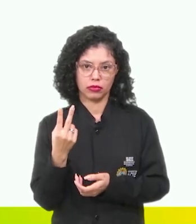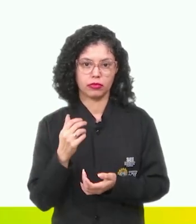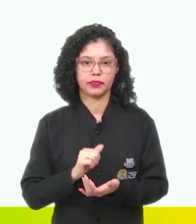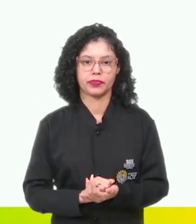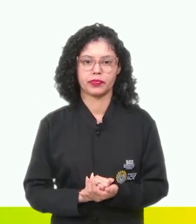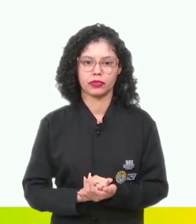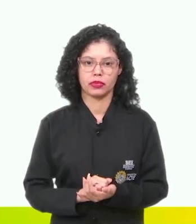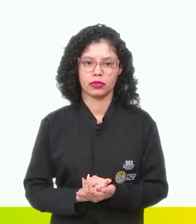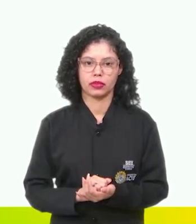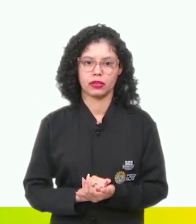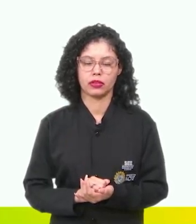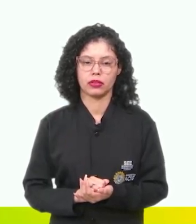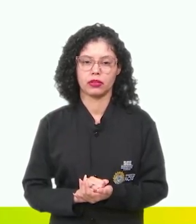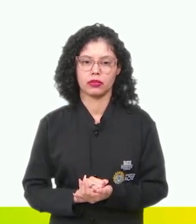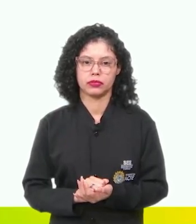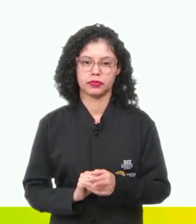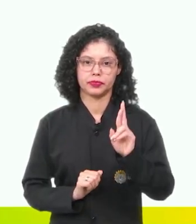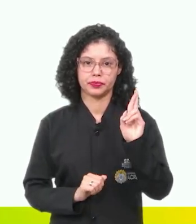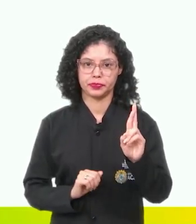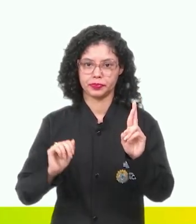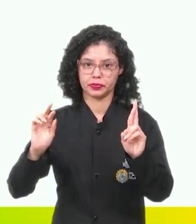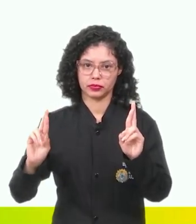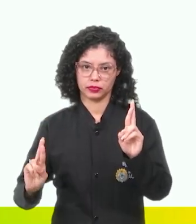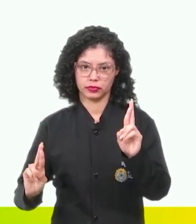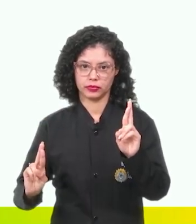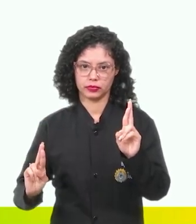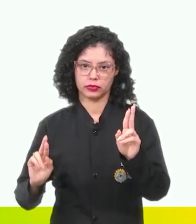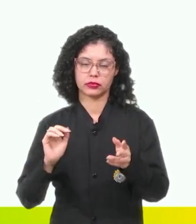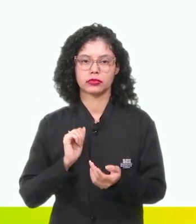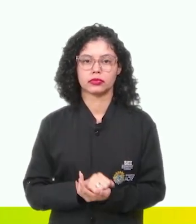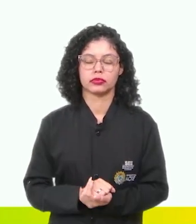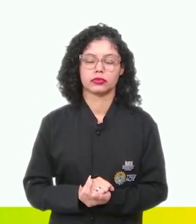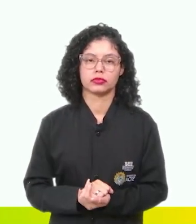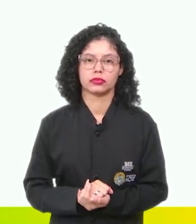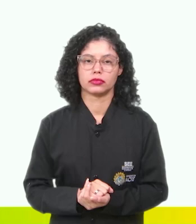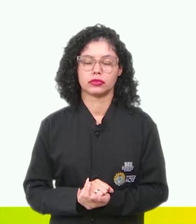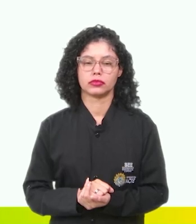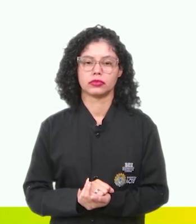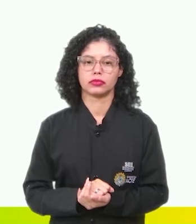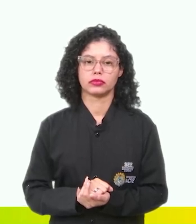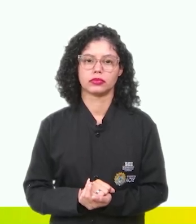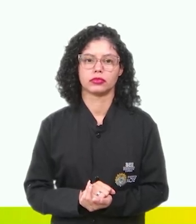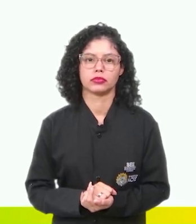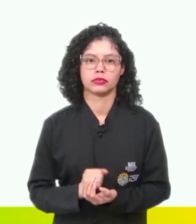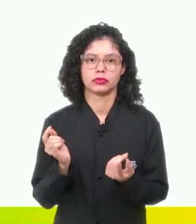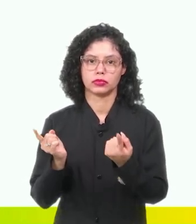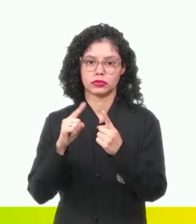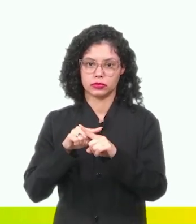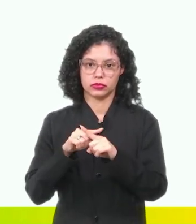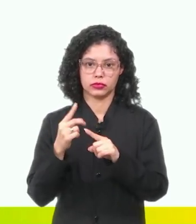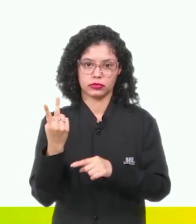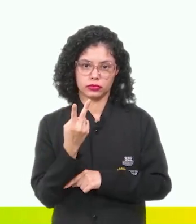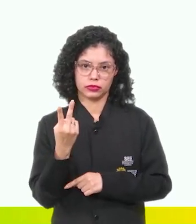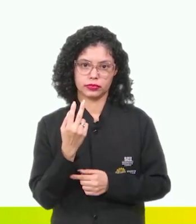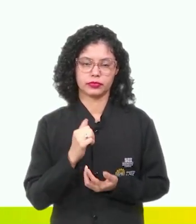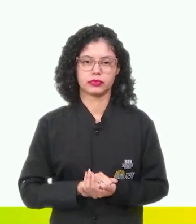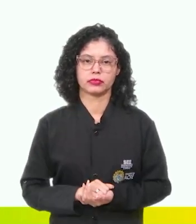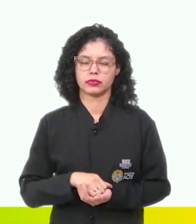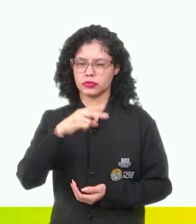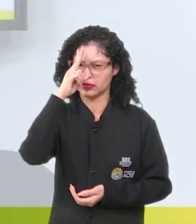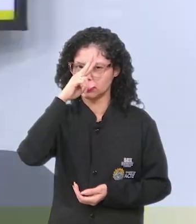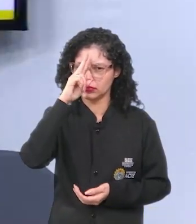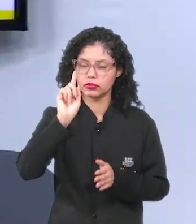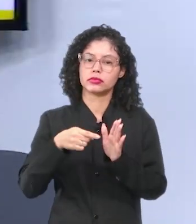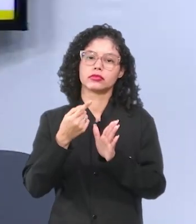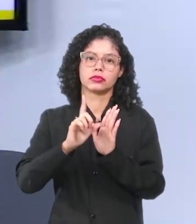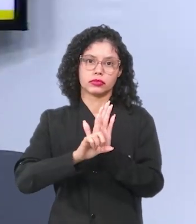Rzão, Rzinho, mais, né, esse Rzão. E eu vou cruzar entre eles. Lembra lá da primeira